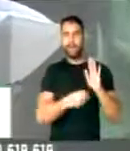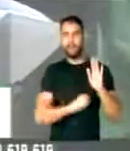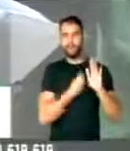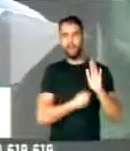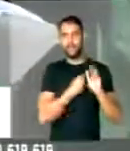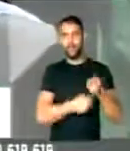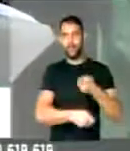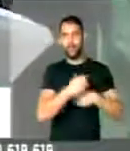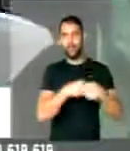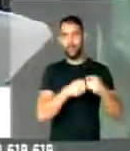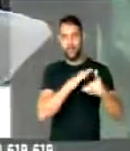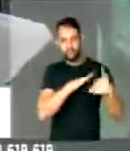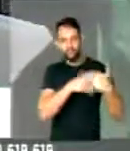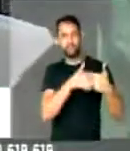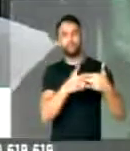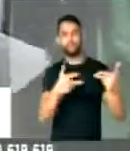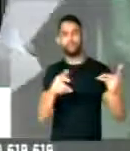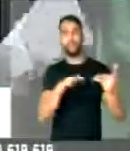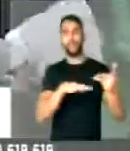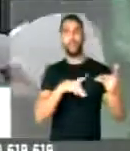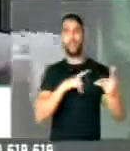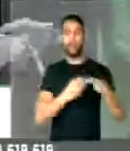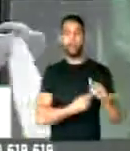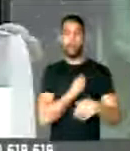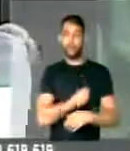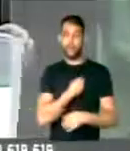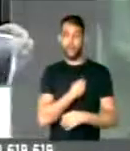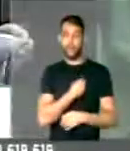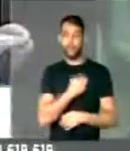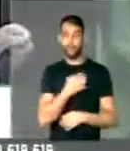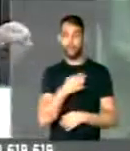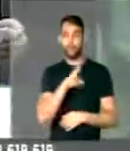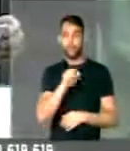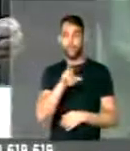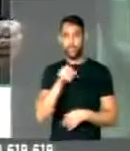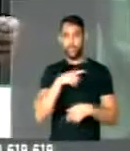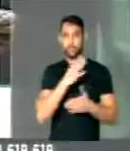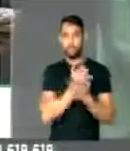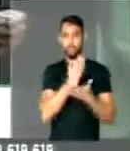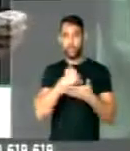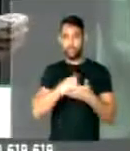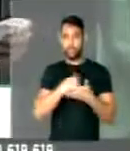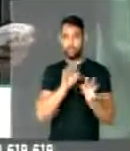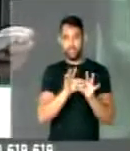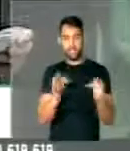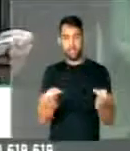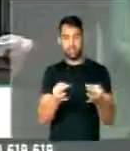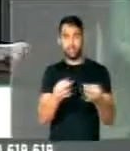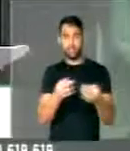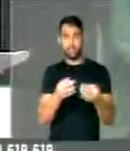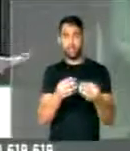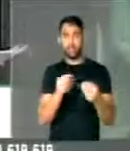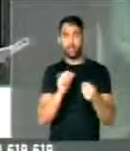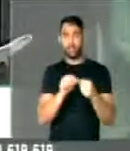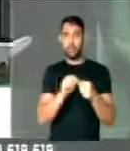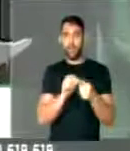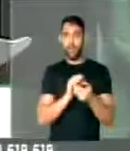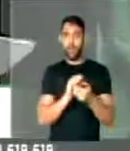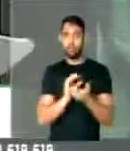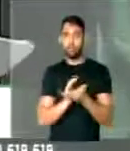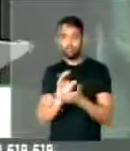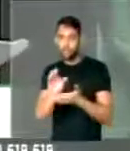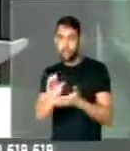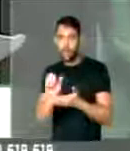nas economias avançadas, que através dos regimes de repartição simples, contempla com sua